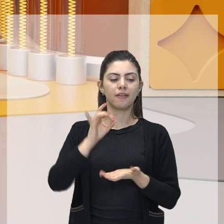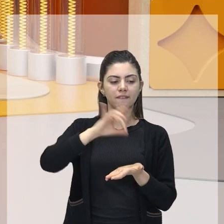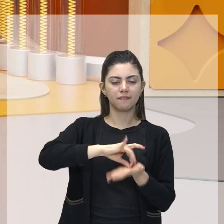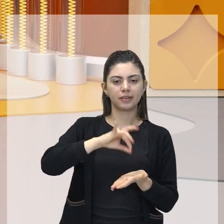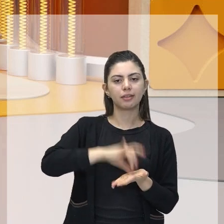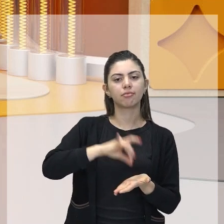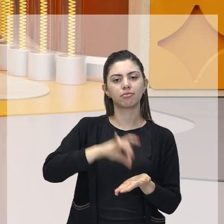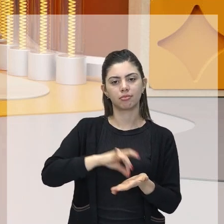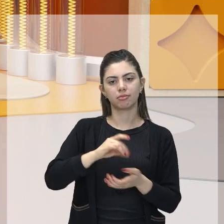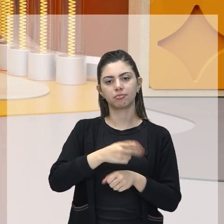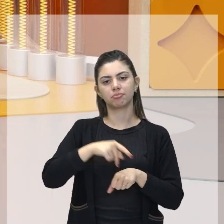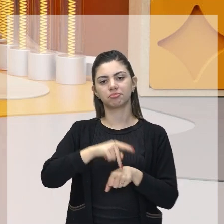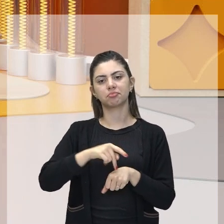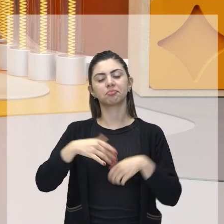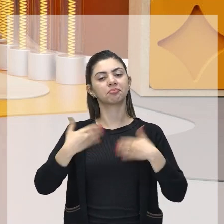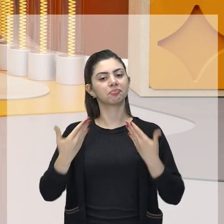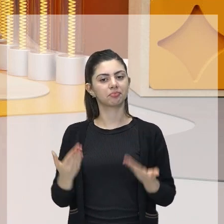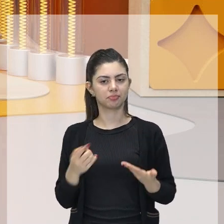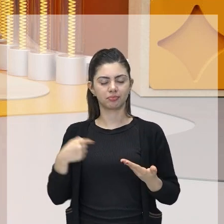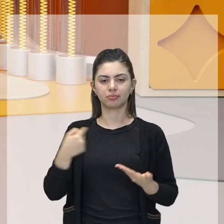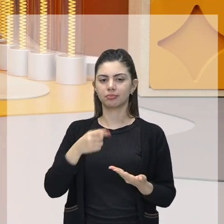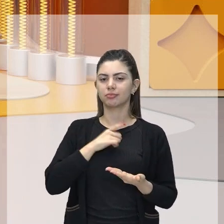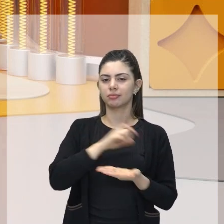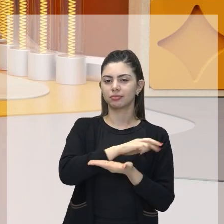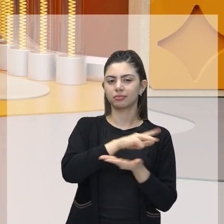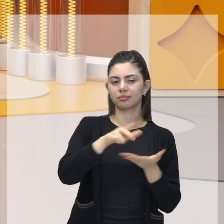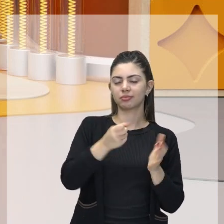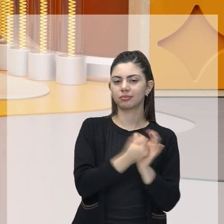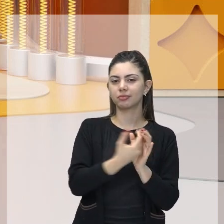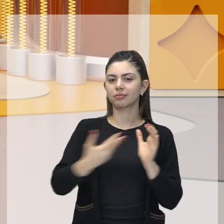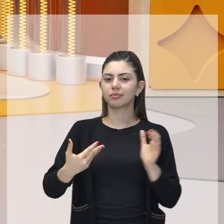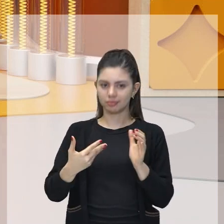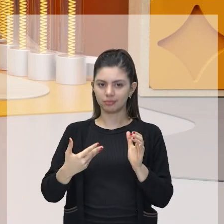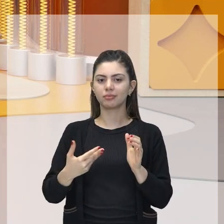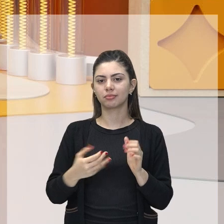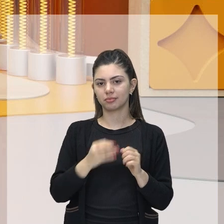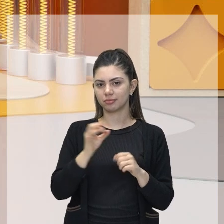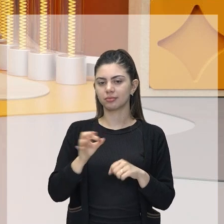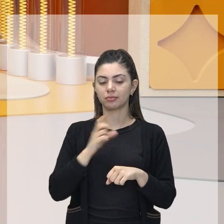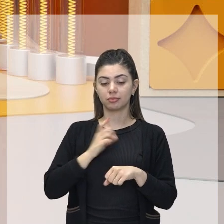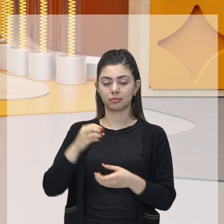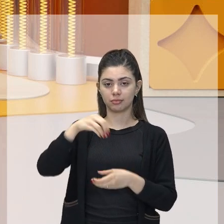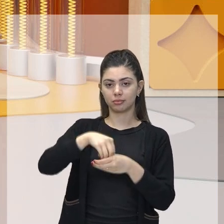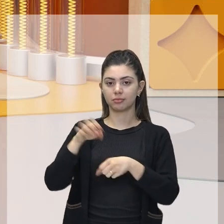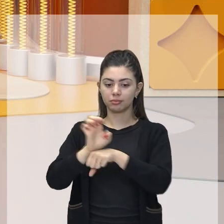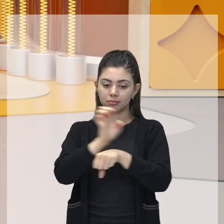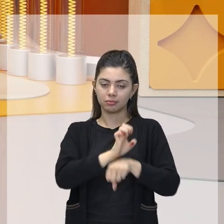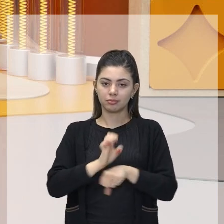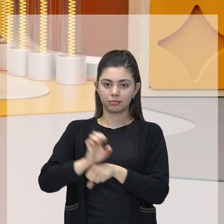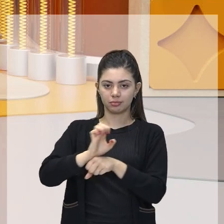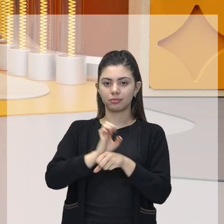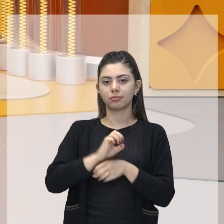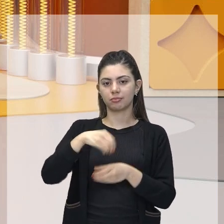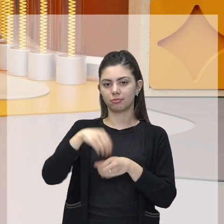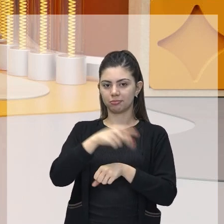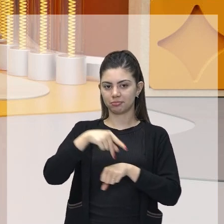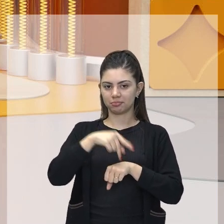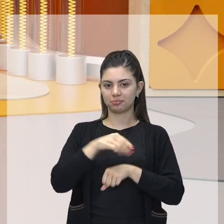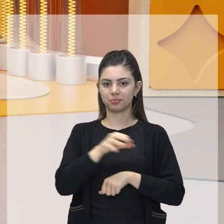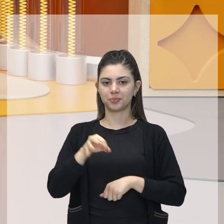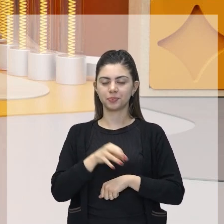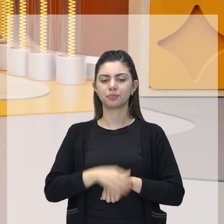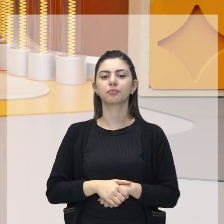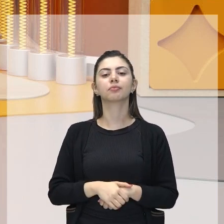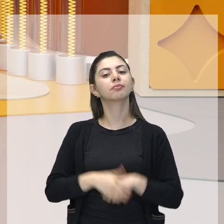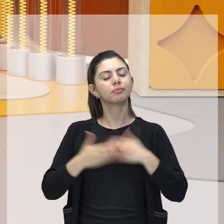tal, e aí a gente tem todos esses estados aí ao longo do nosso superfície terrestre, né? Pessoal,